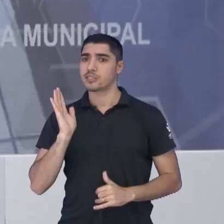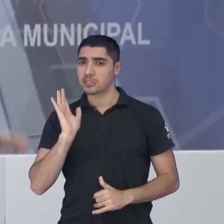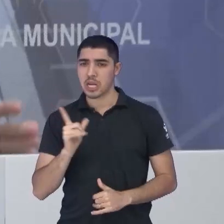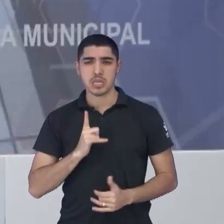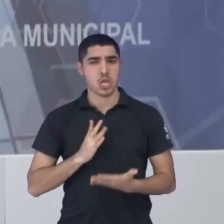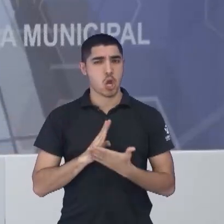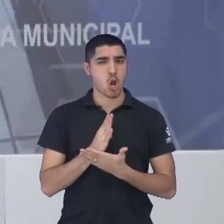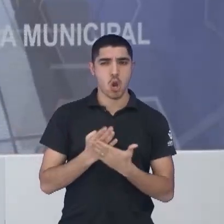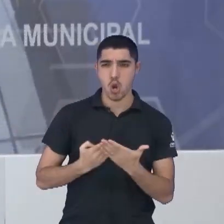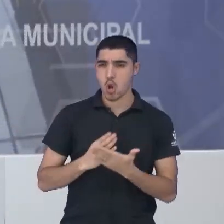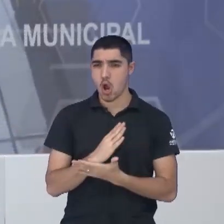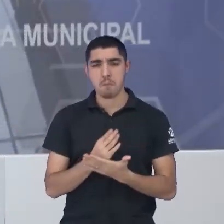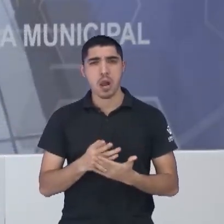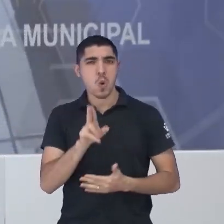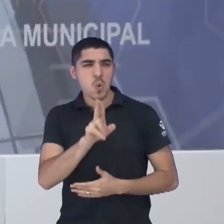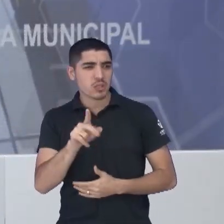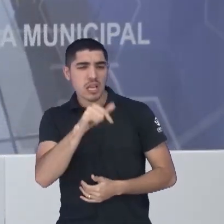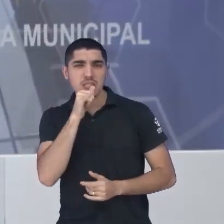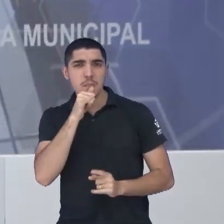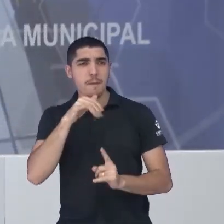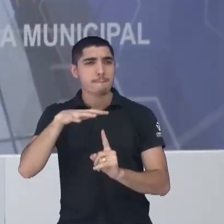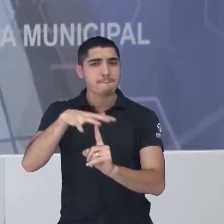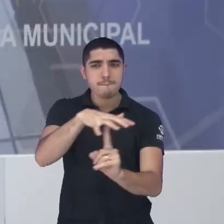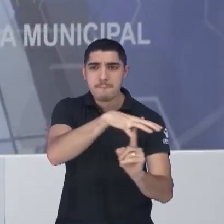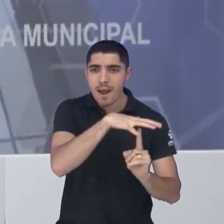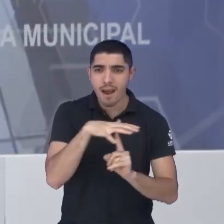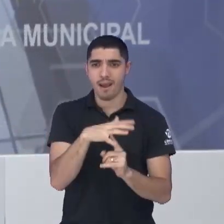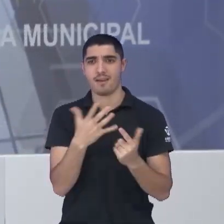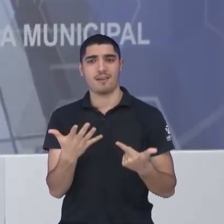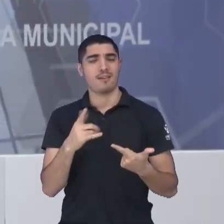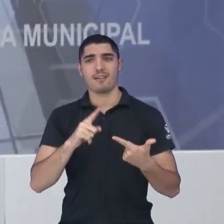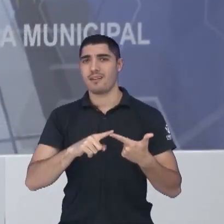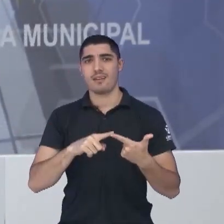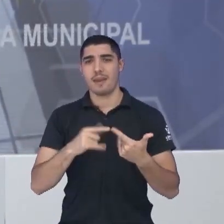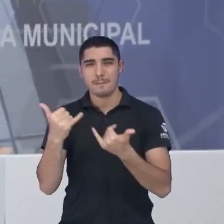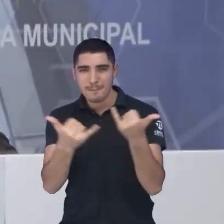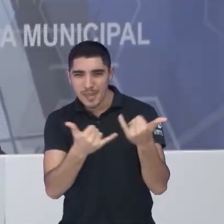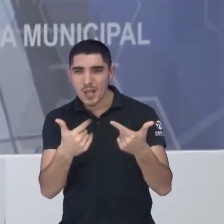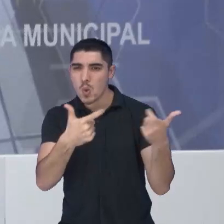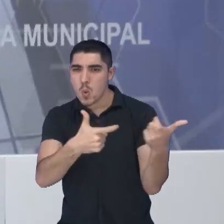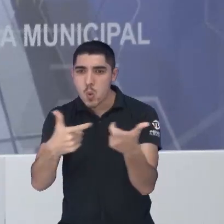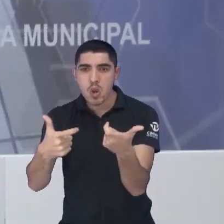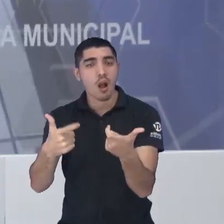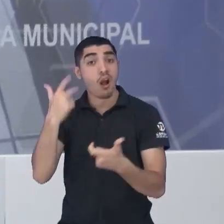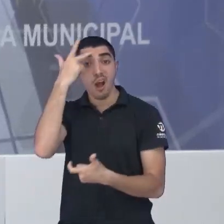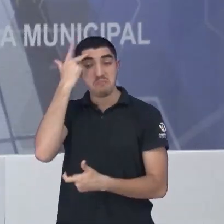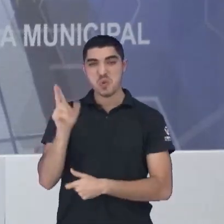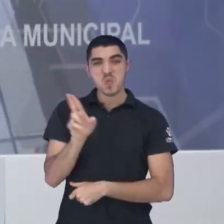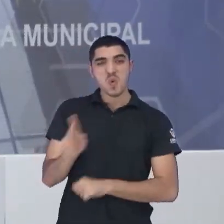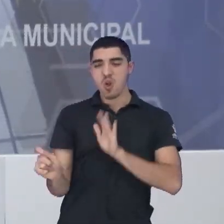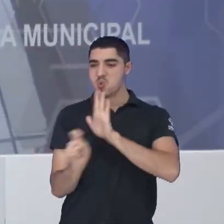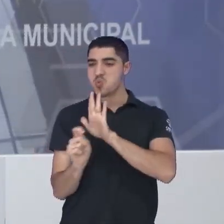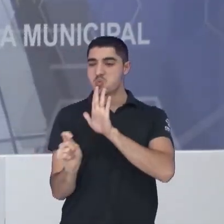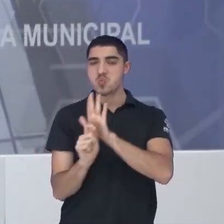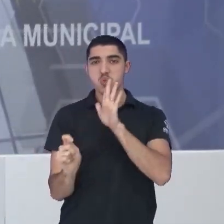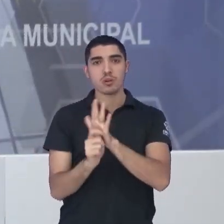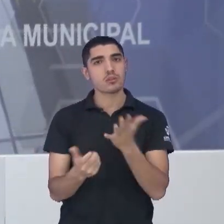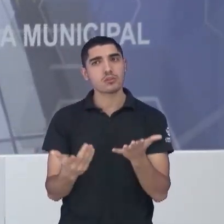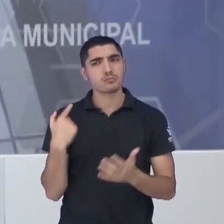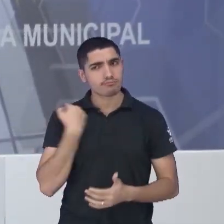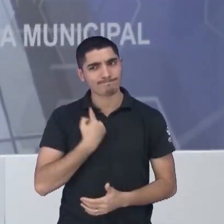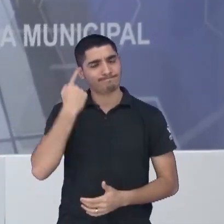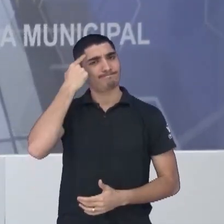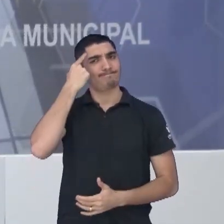em espaços públicos, em praças, parques. Isso é um desrespeito que a gente precisa evitar e é possível fazer no município de São José dos